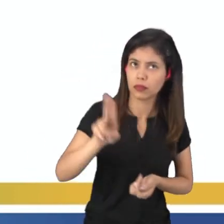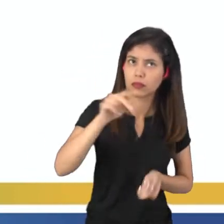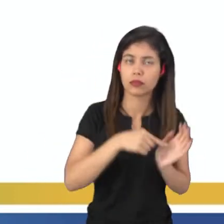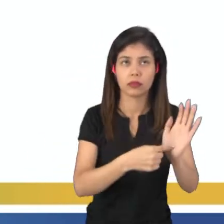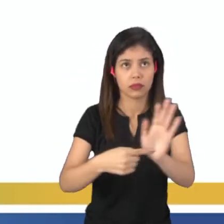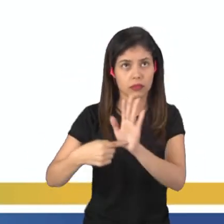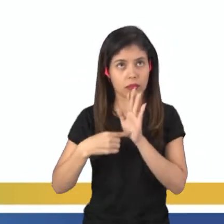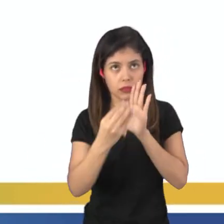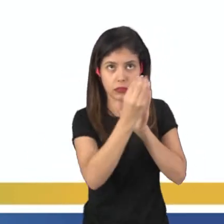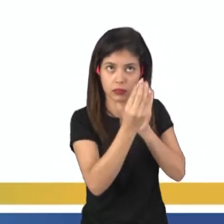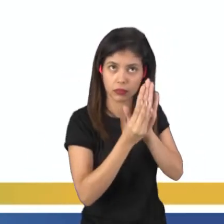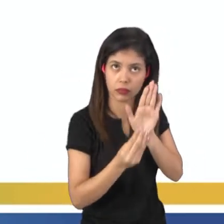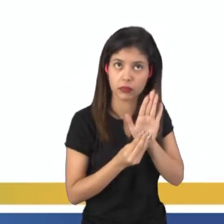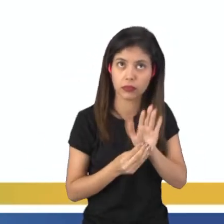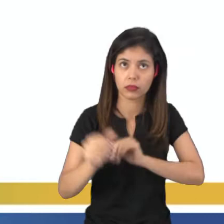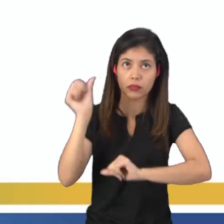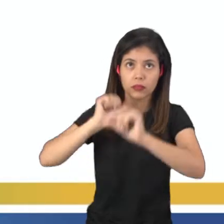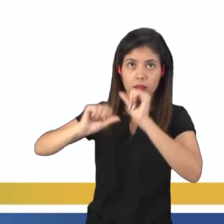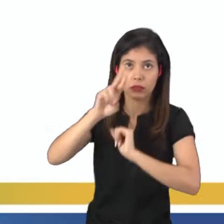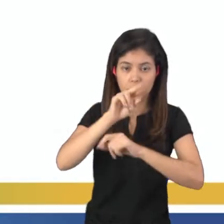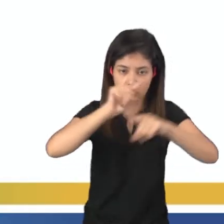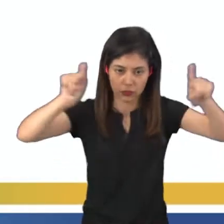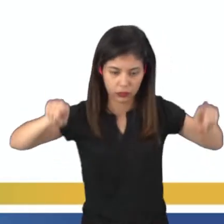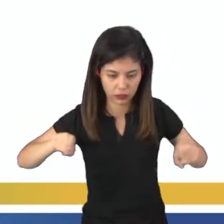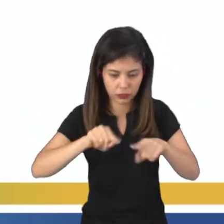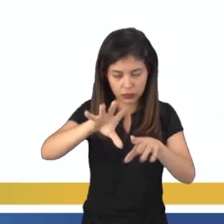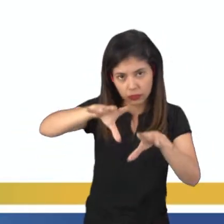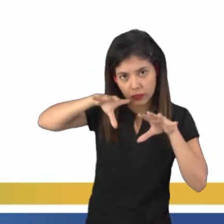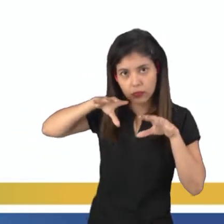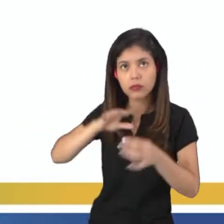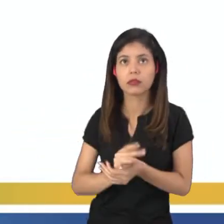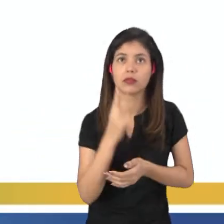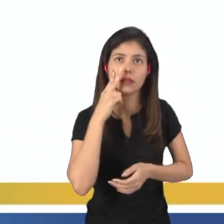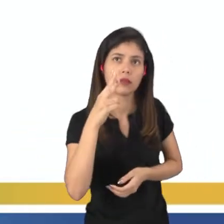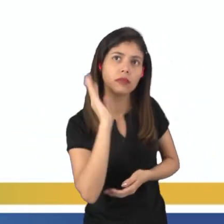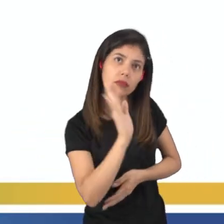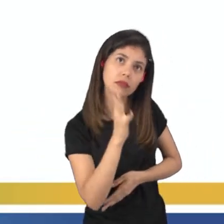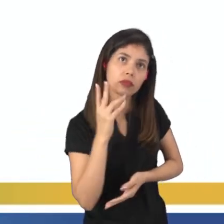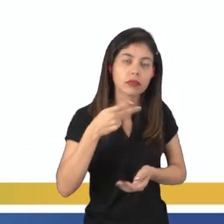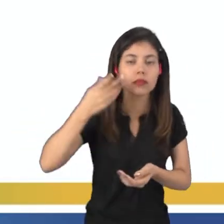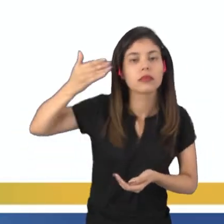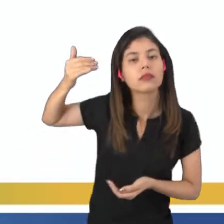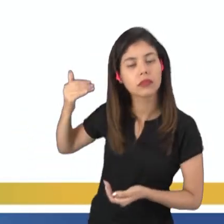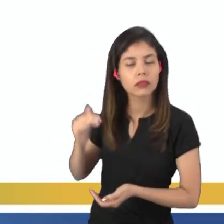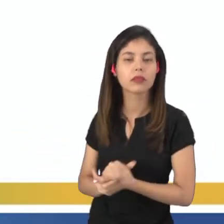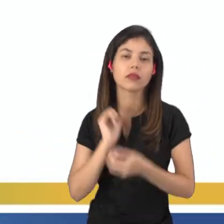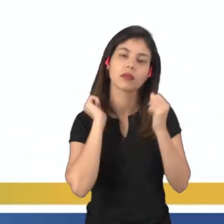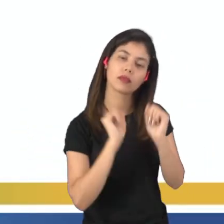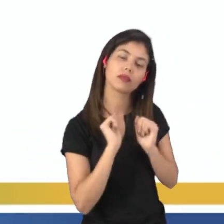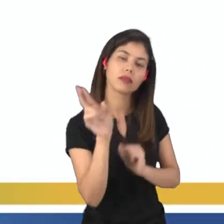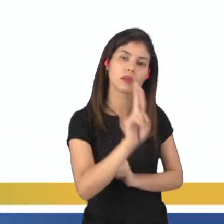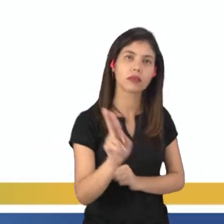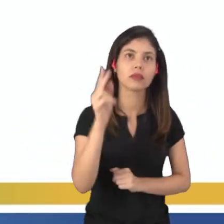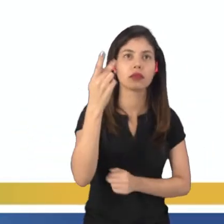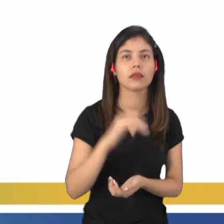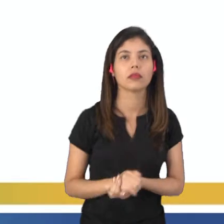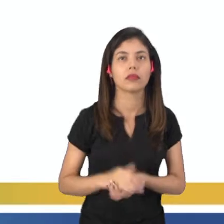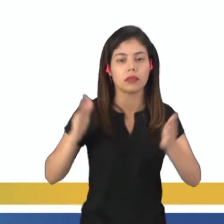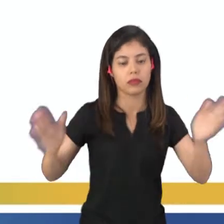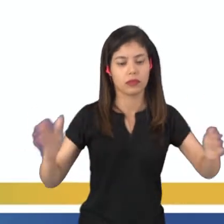são usados para representar os dados através de retângulos, como a gente já falou anteriormente, ou pode ser usado também